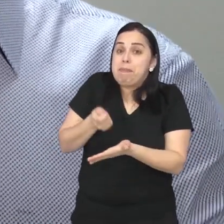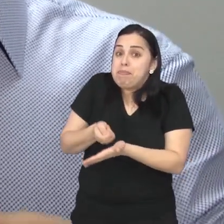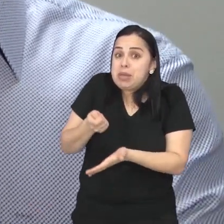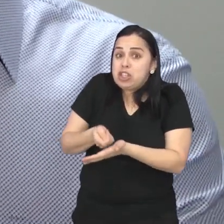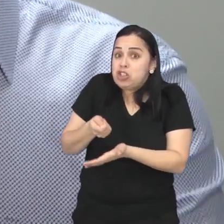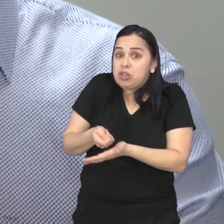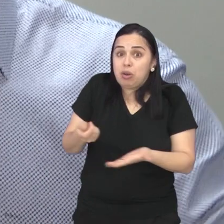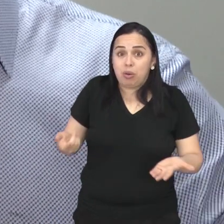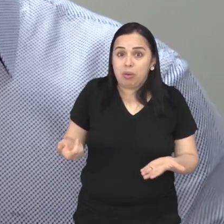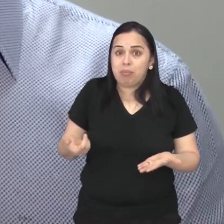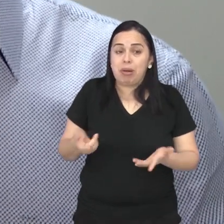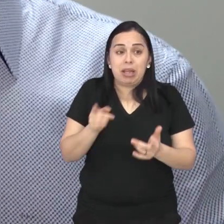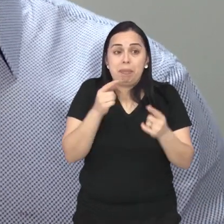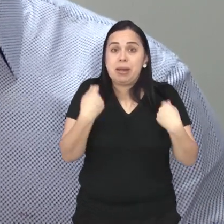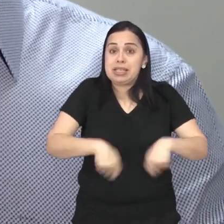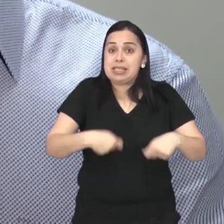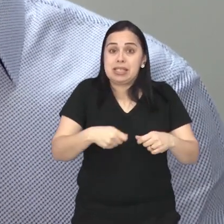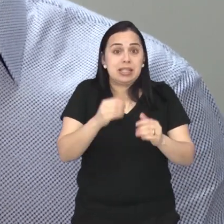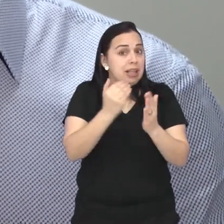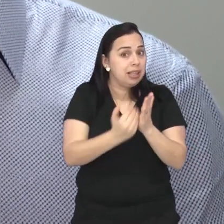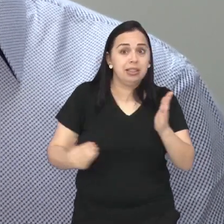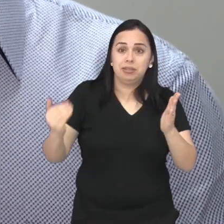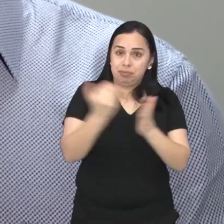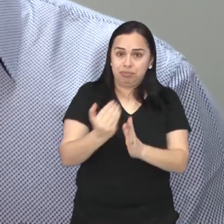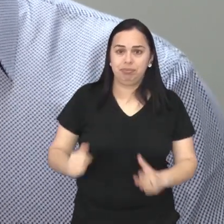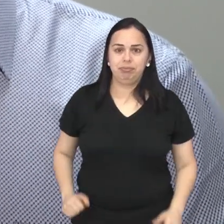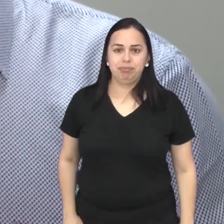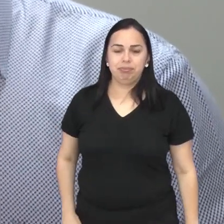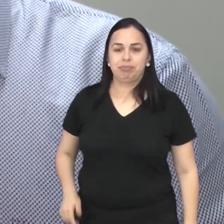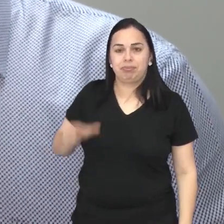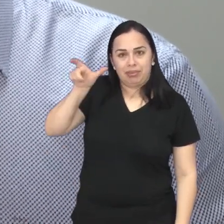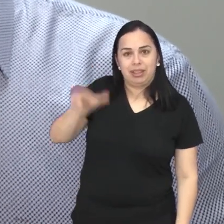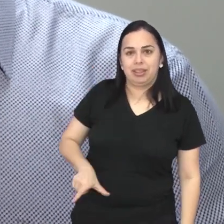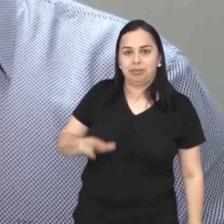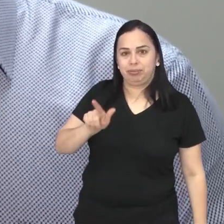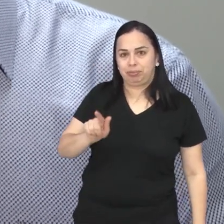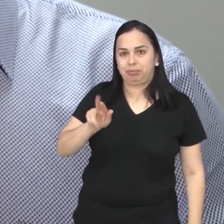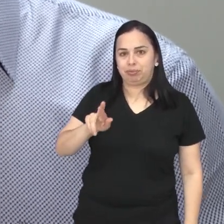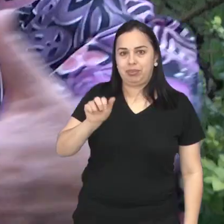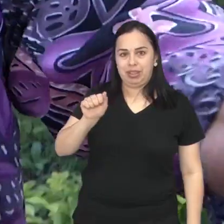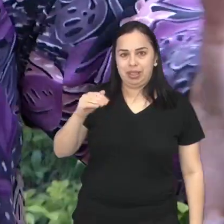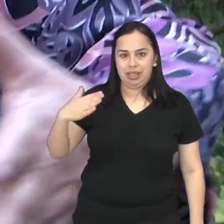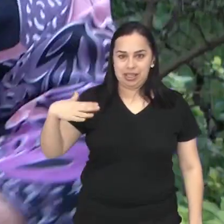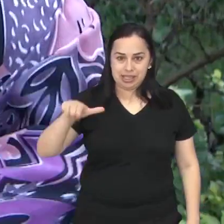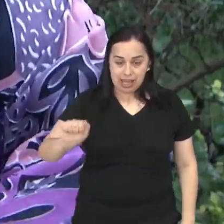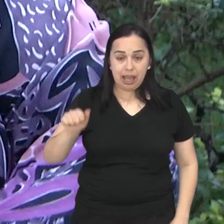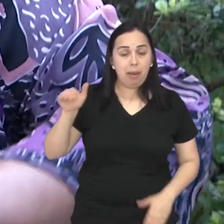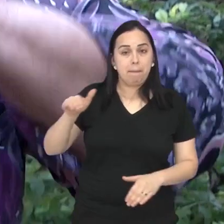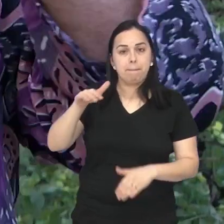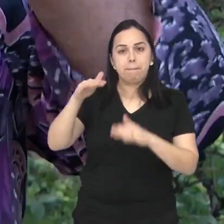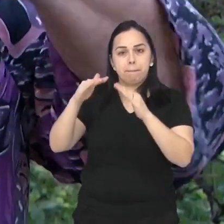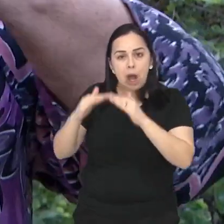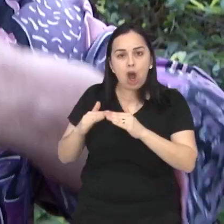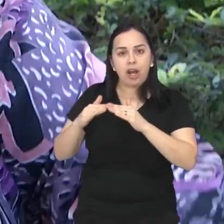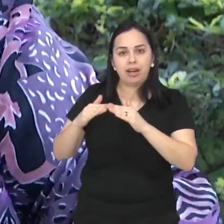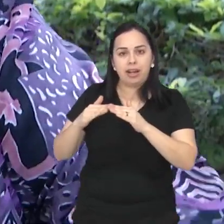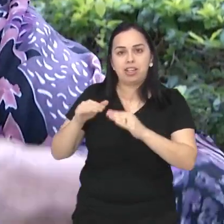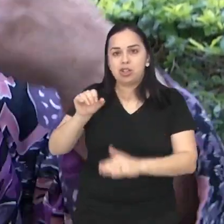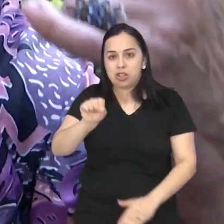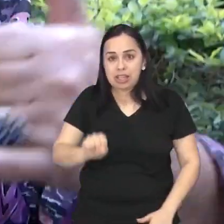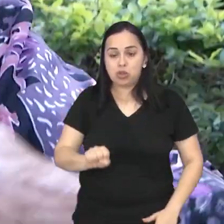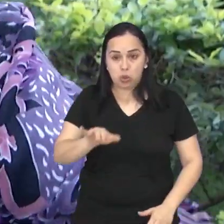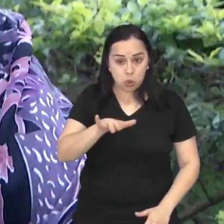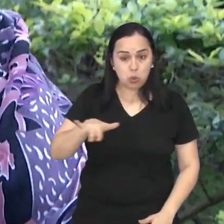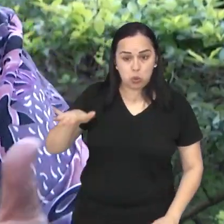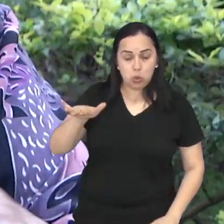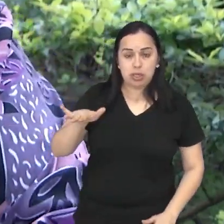Marcão, cobrando, né, a ampliação do atendimento aqui na cidade de São José dos Campos. Graça mora na Zona Sul e frequenta